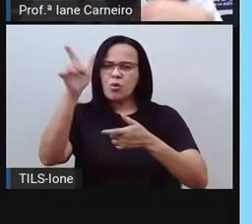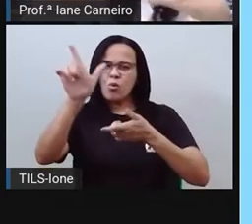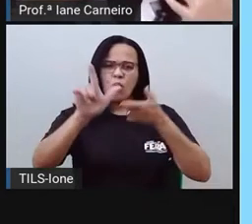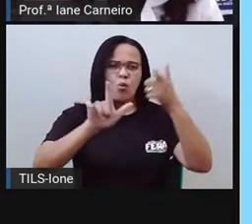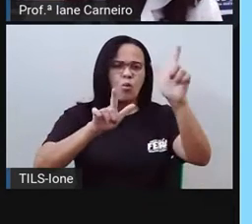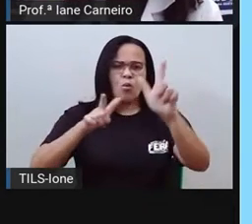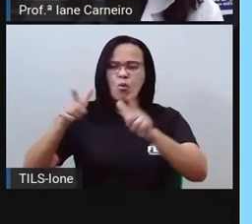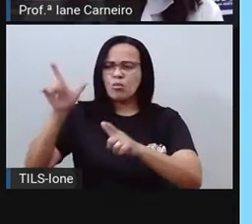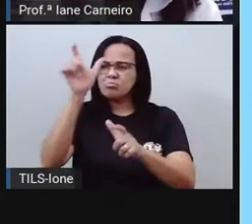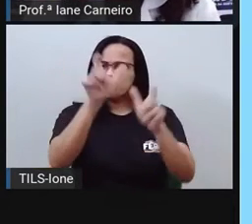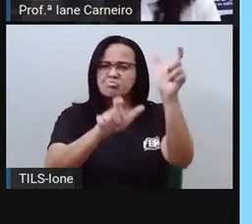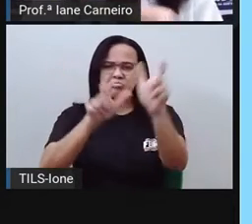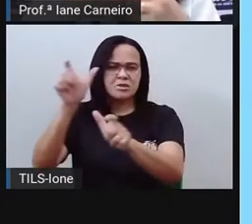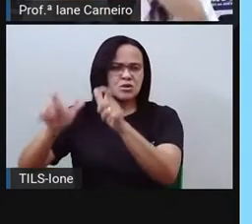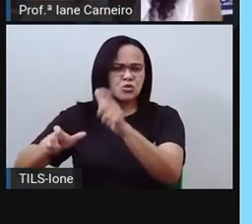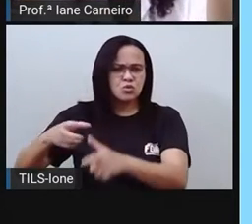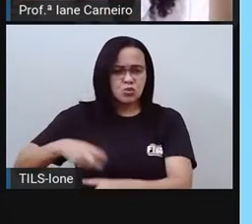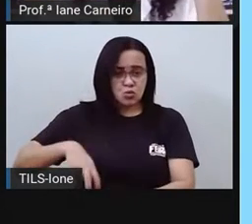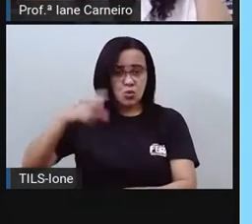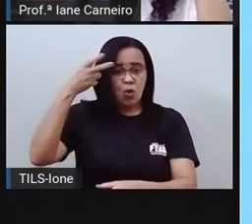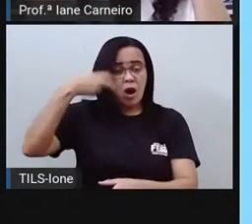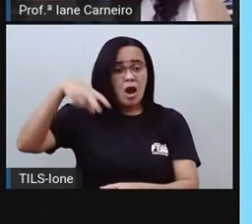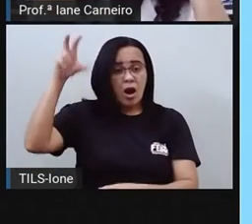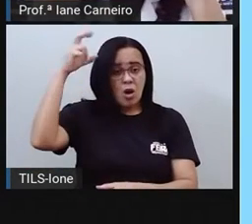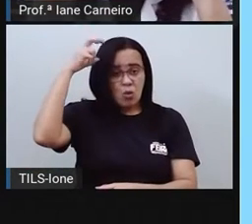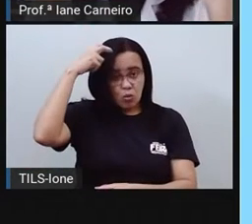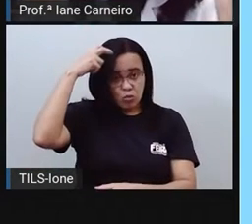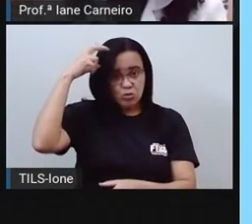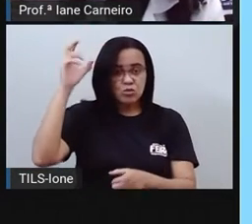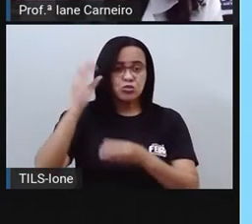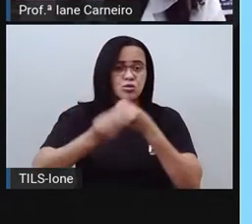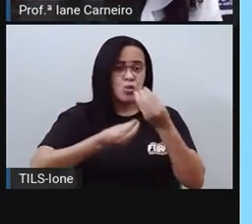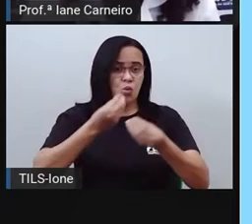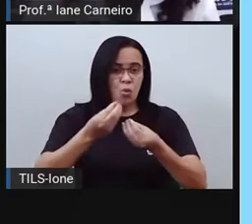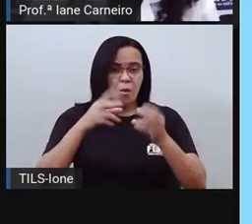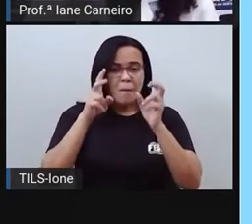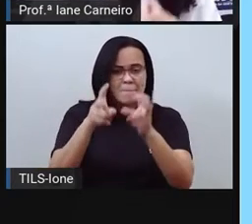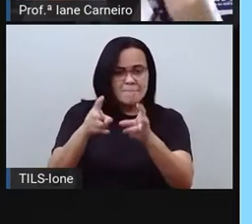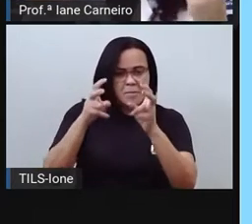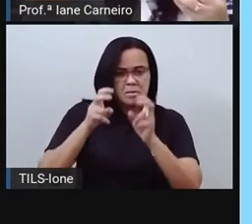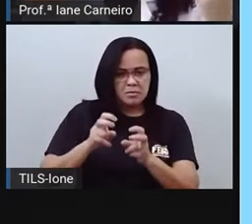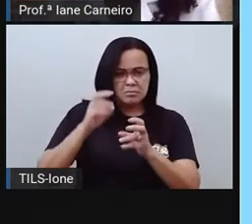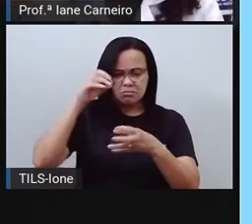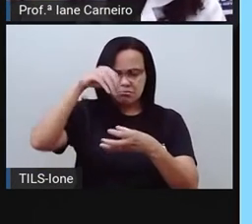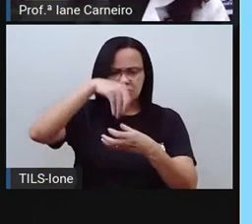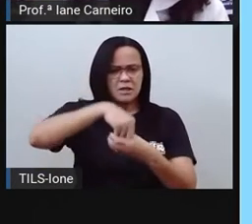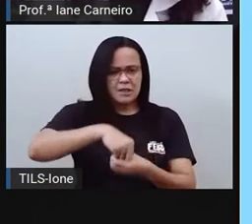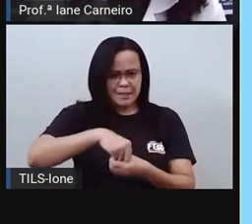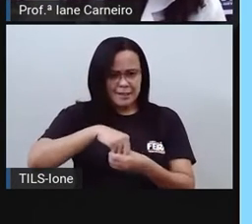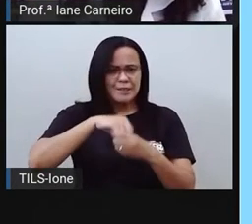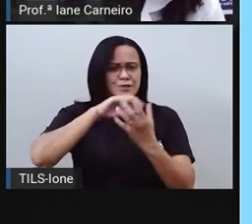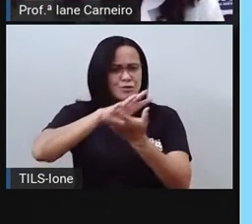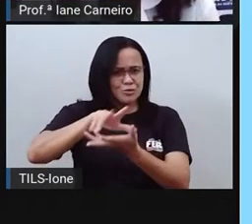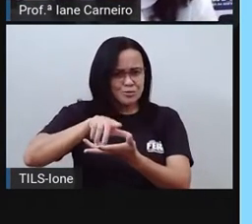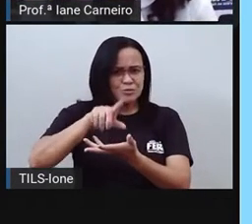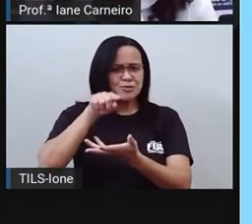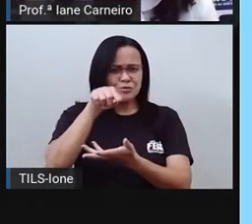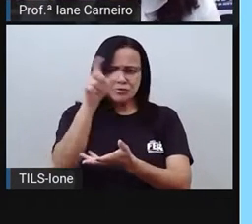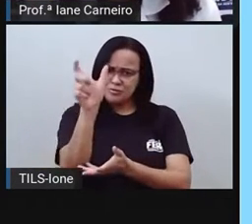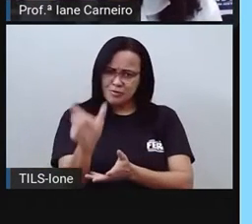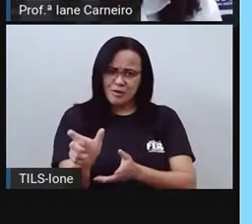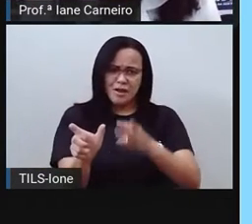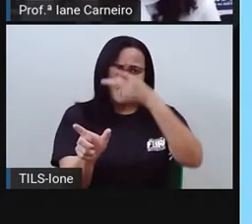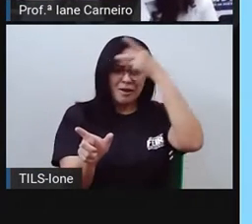como são as outras culturas, perceber que você está dentro desse mundinho, né? E que você é uma pessoa importante também dentro